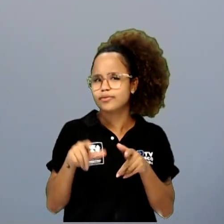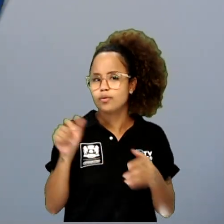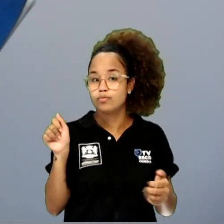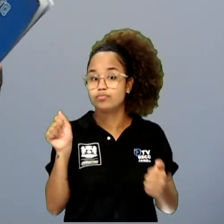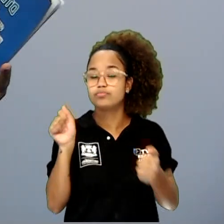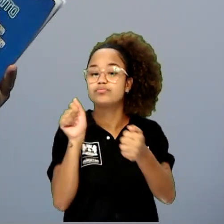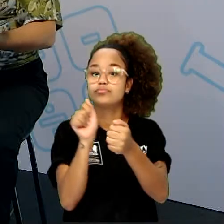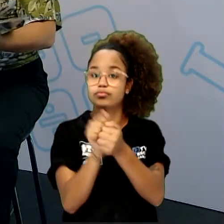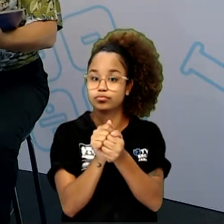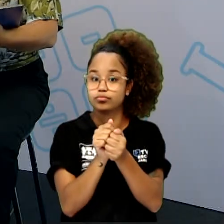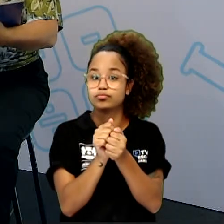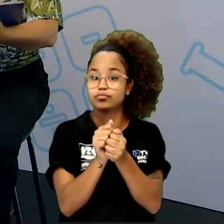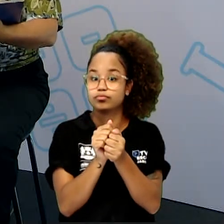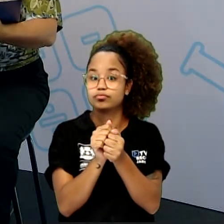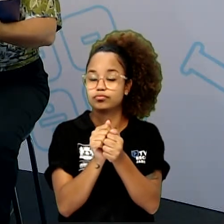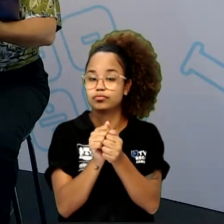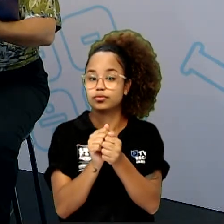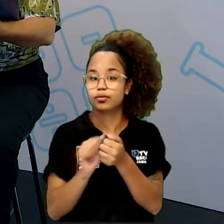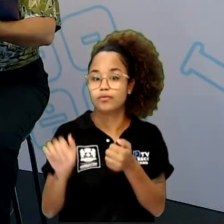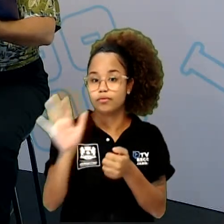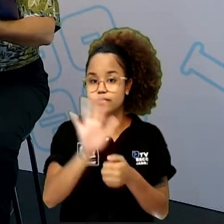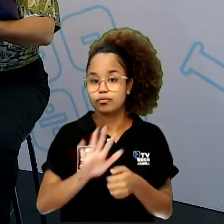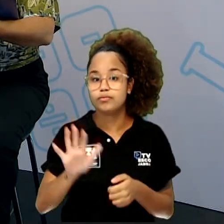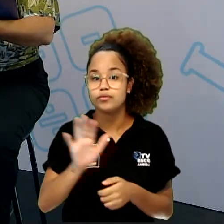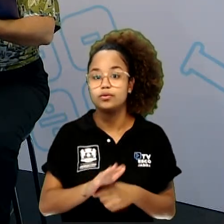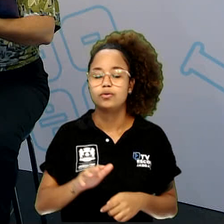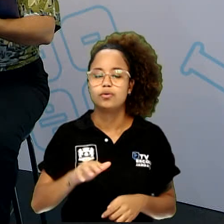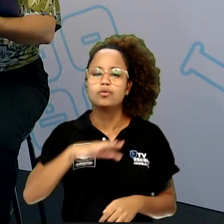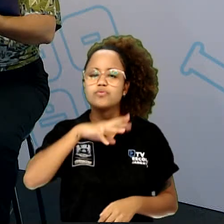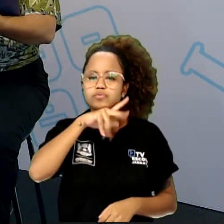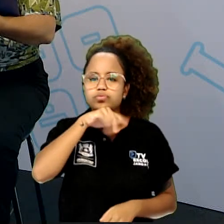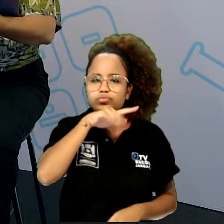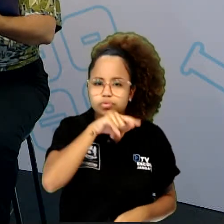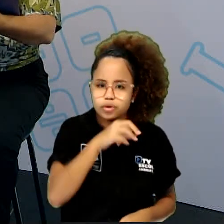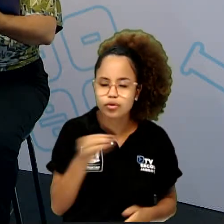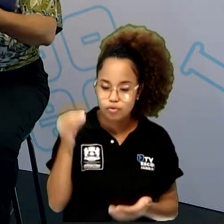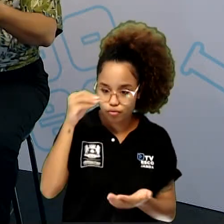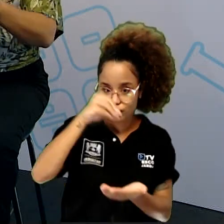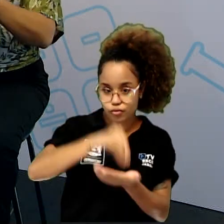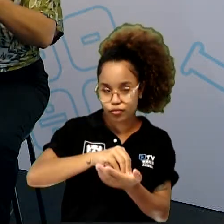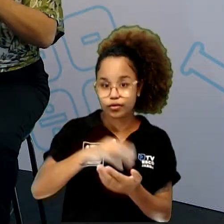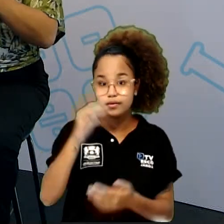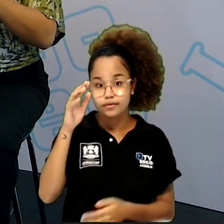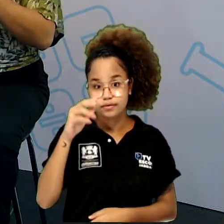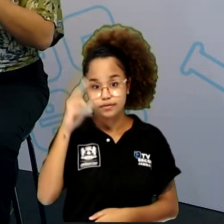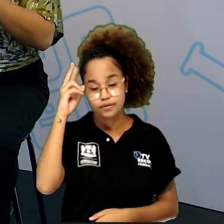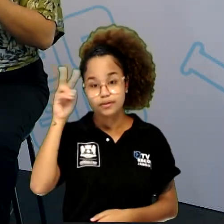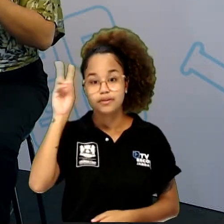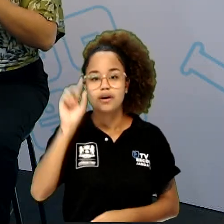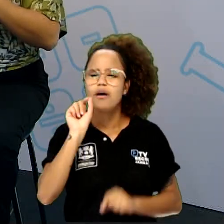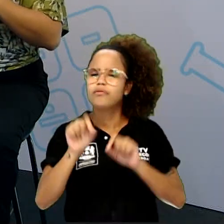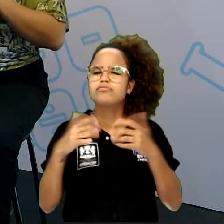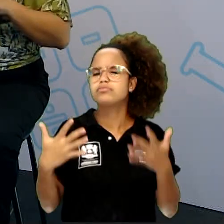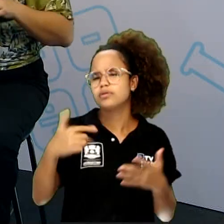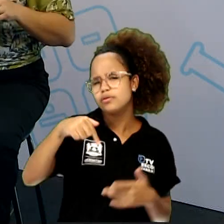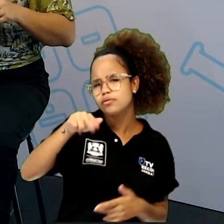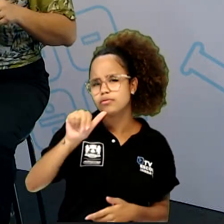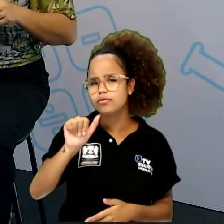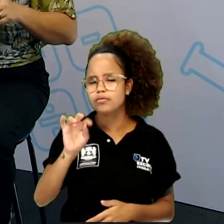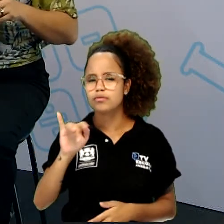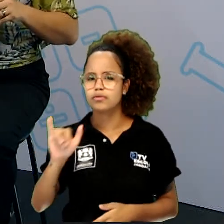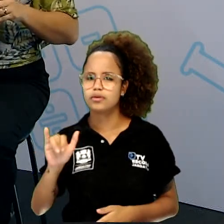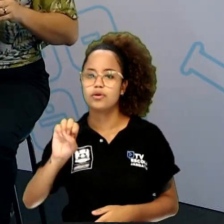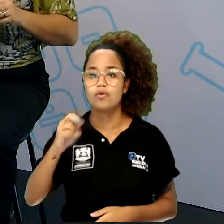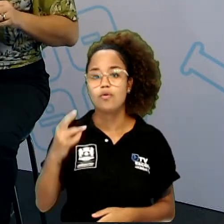junção, né? A ilustração da capa é uma junção dos bichos que são citados na história. É verdade, não é o quati, é um javali, é um